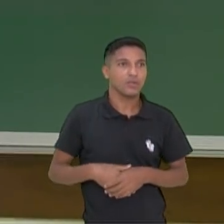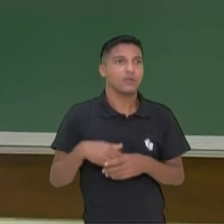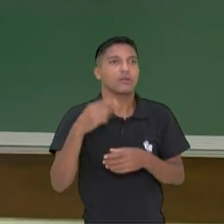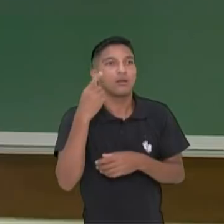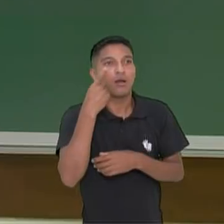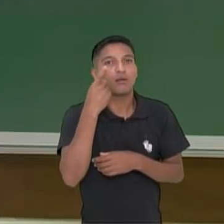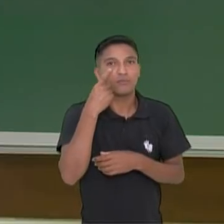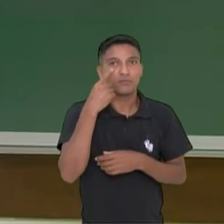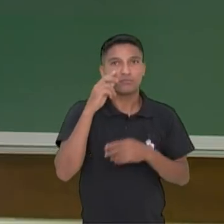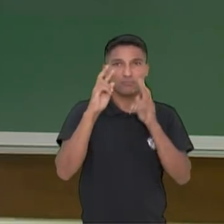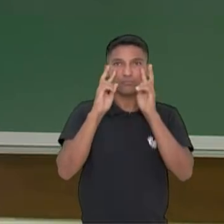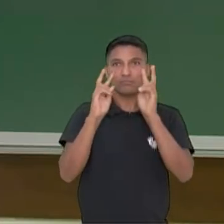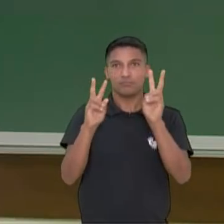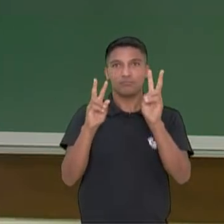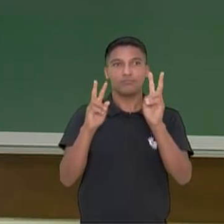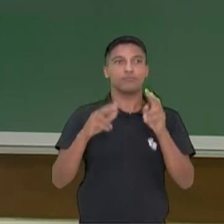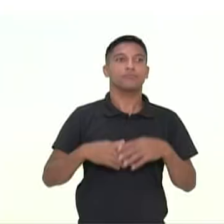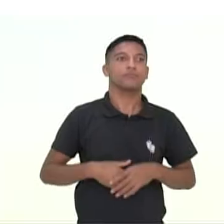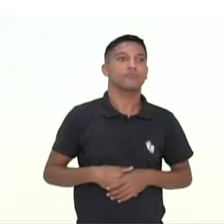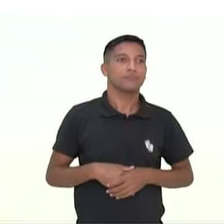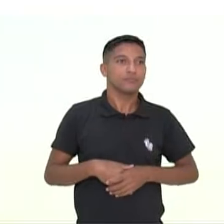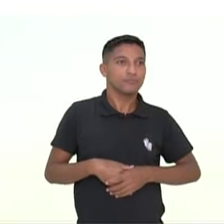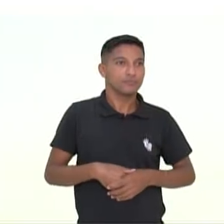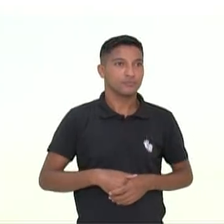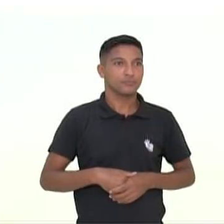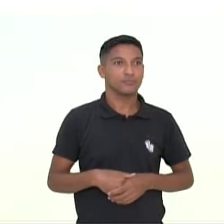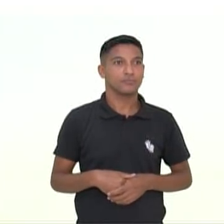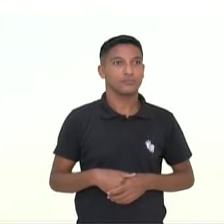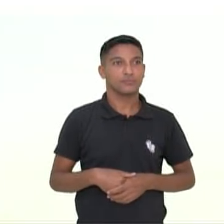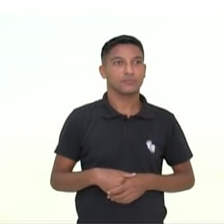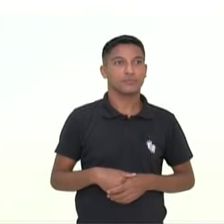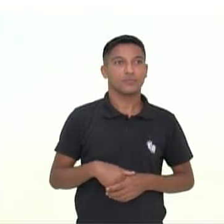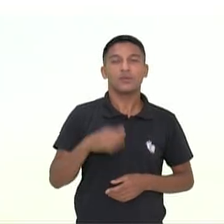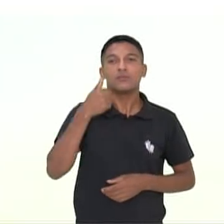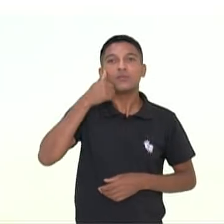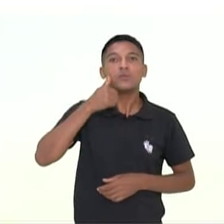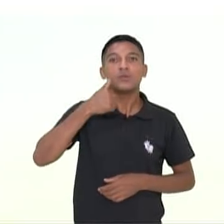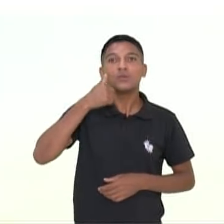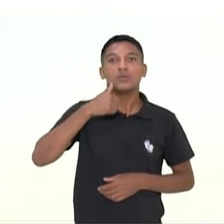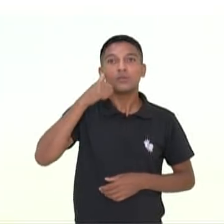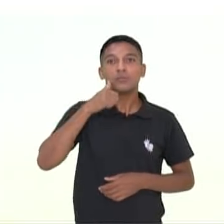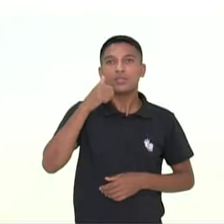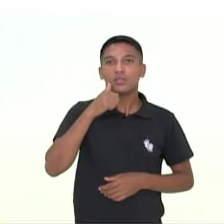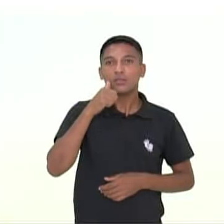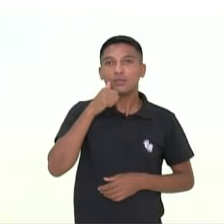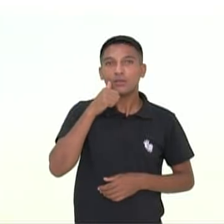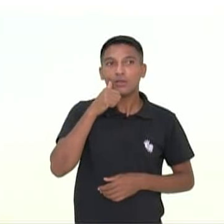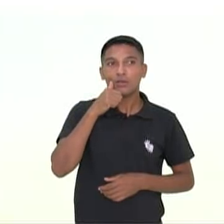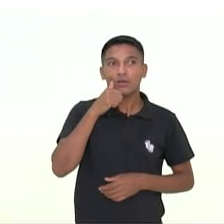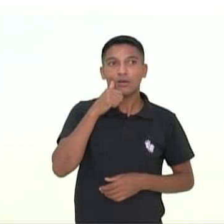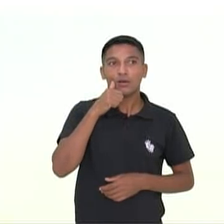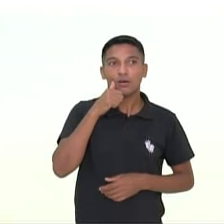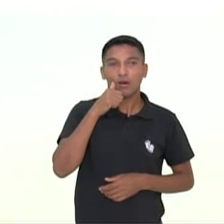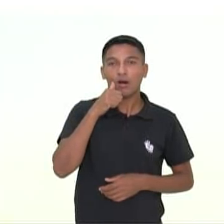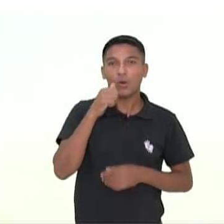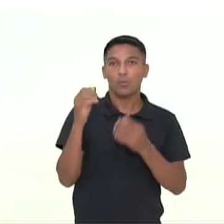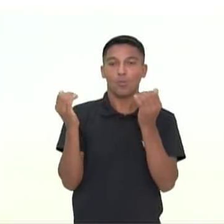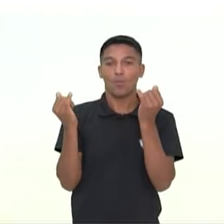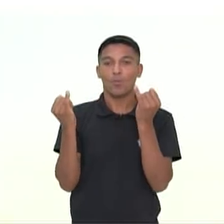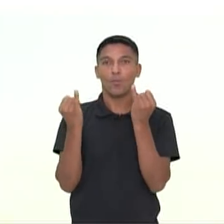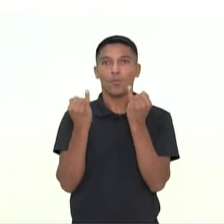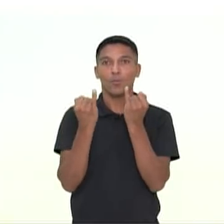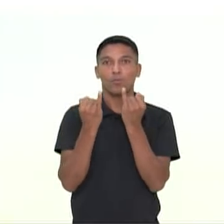aqui no nosso GIF, né? Vocês viram uma menina bem menor, bem mais leve do que o oponente que a